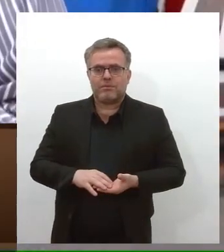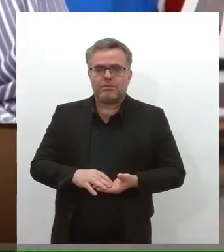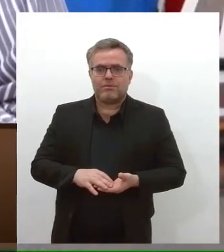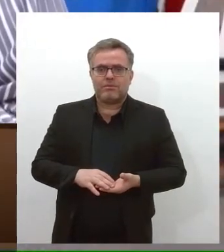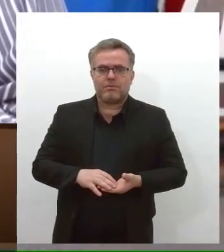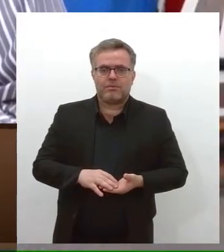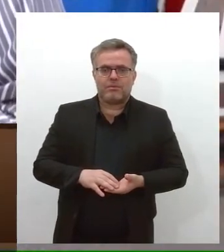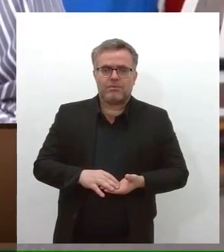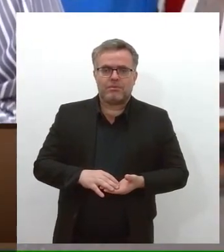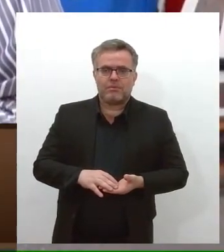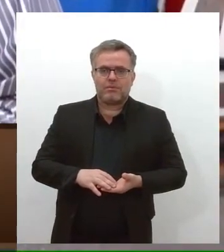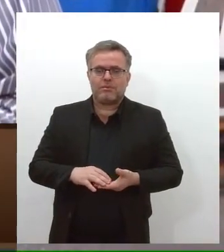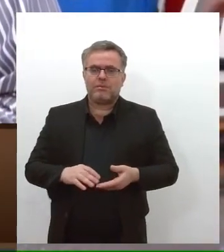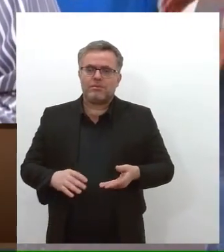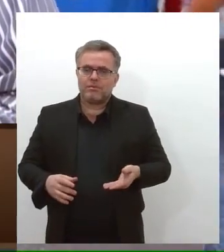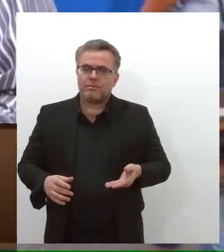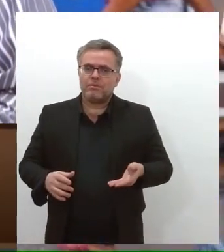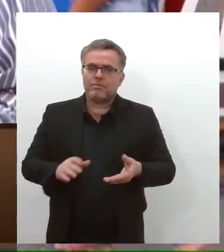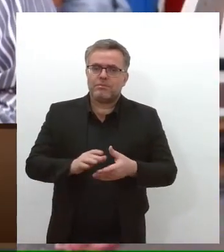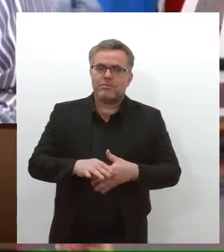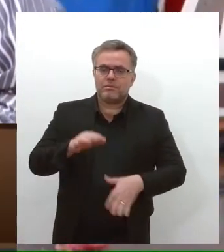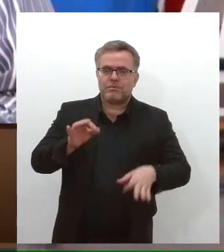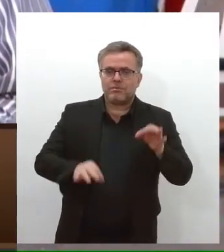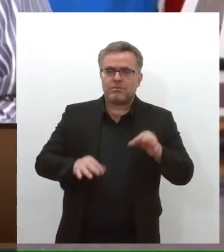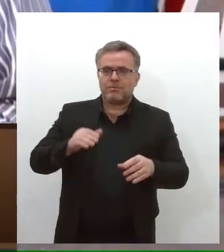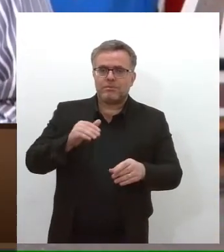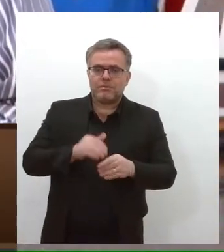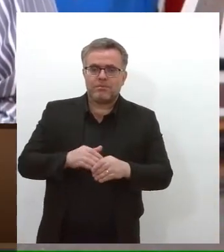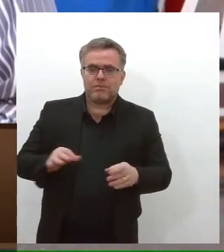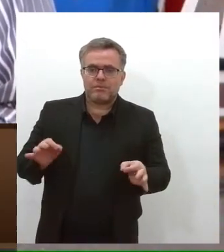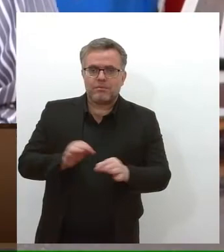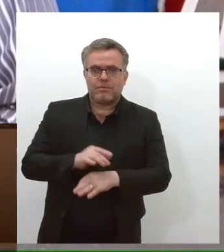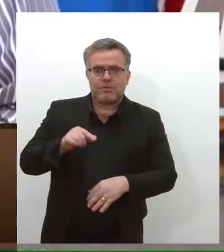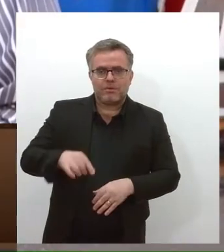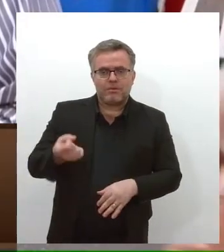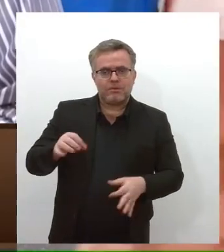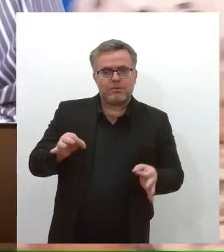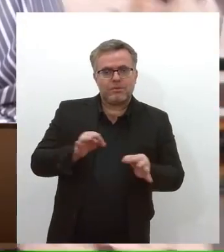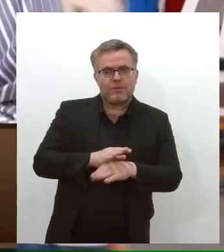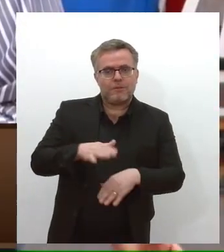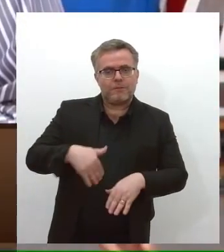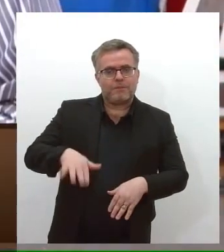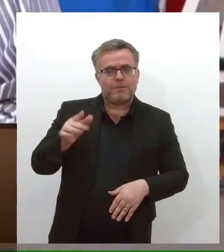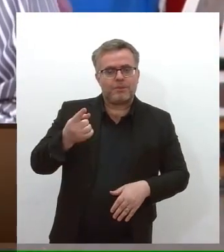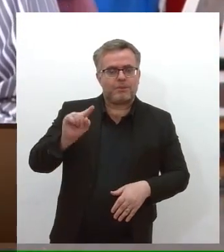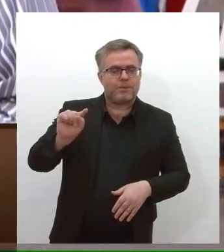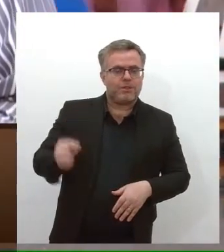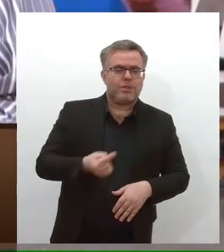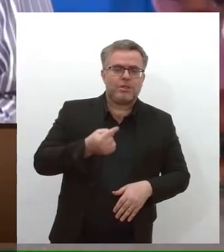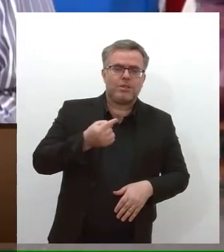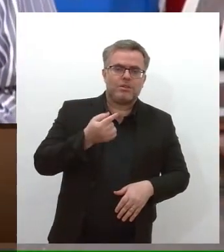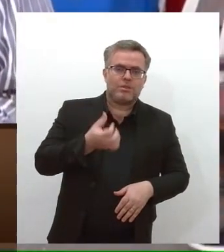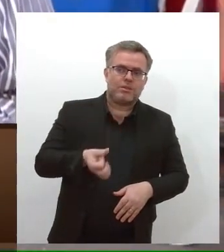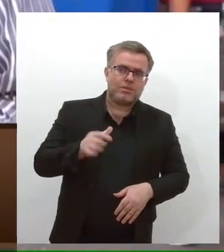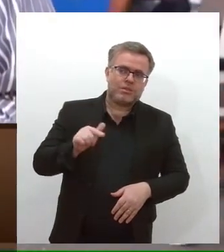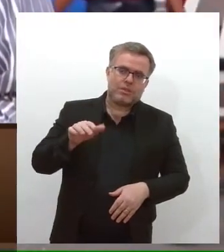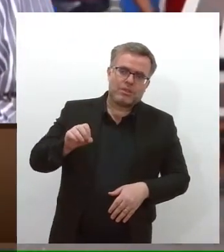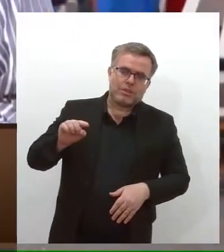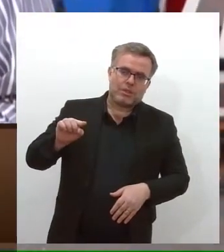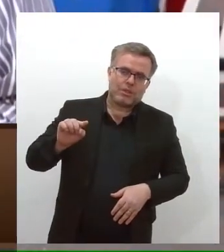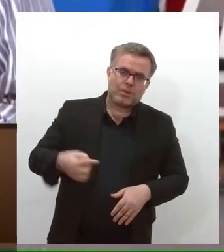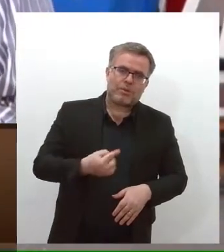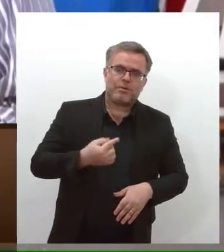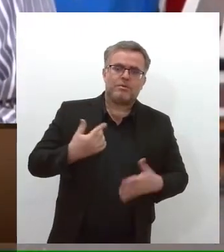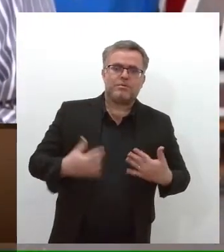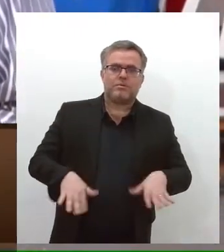Segundo dados do Tribunal Regional Eleitoral, em Sergipe há mais de 1.671.000 eleitores aptos a participar